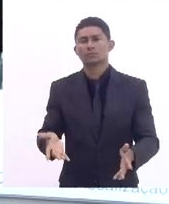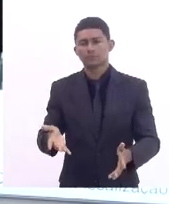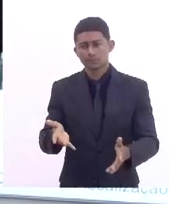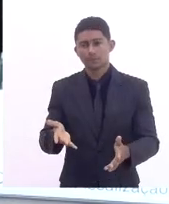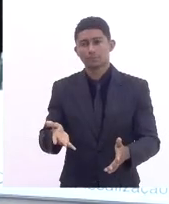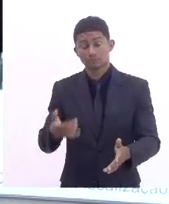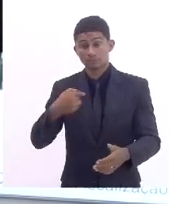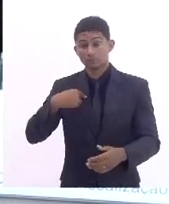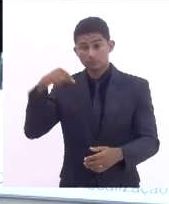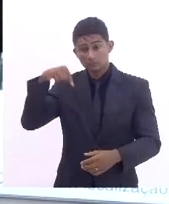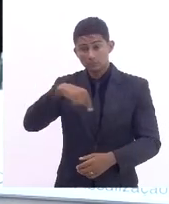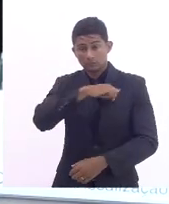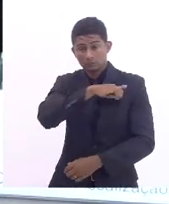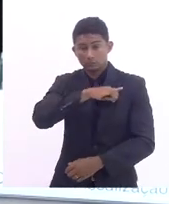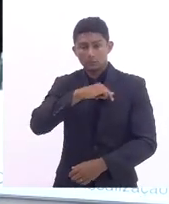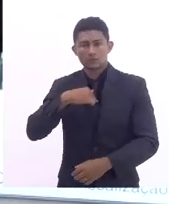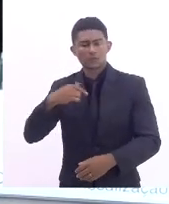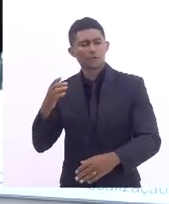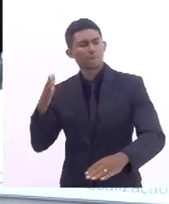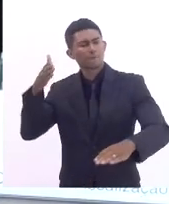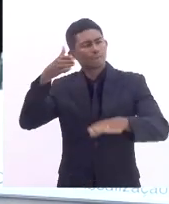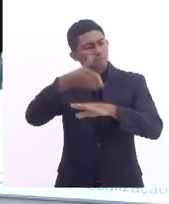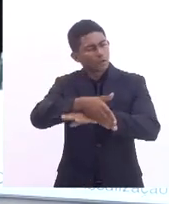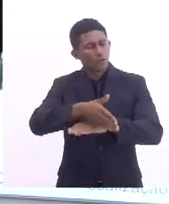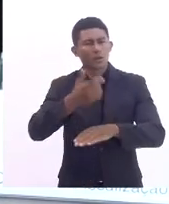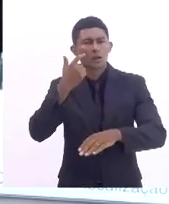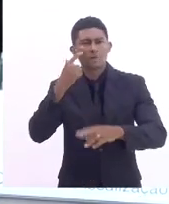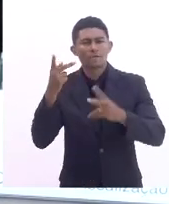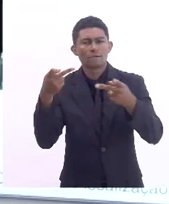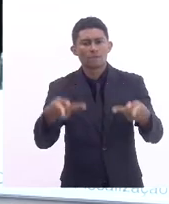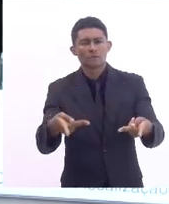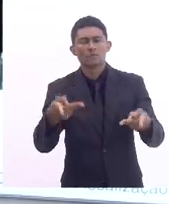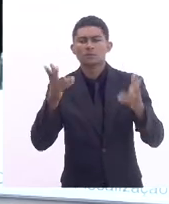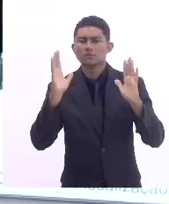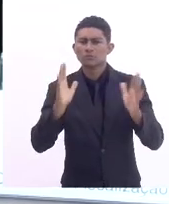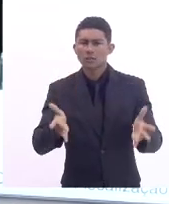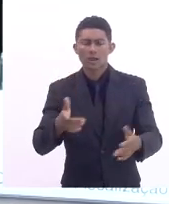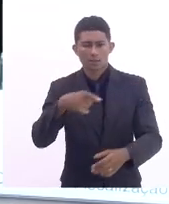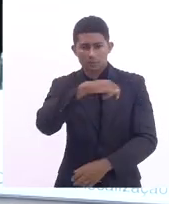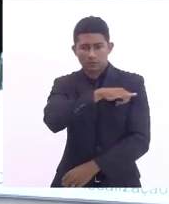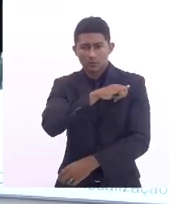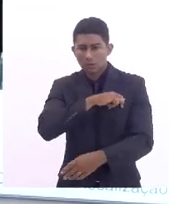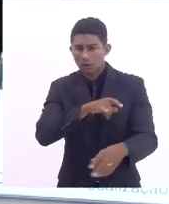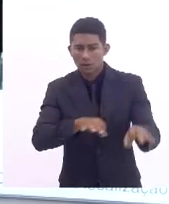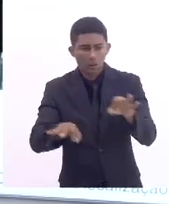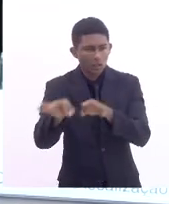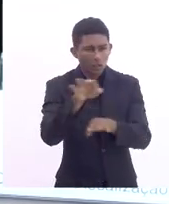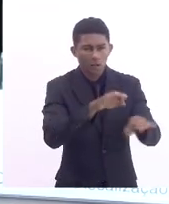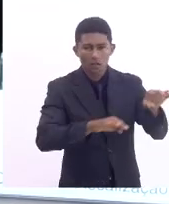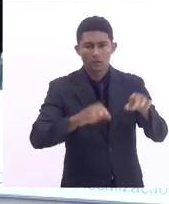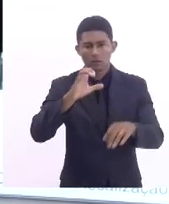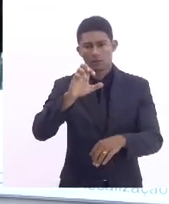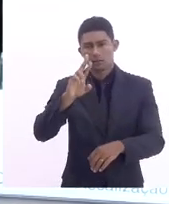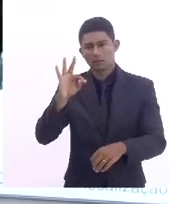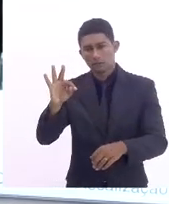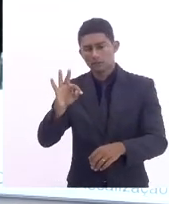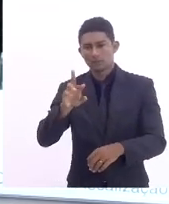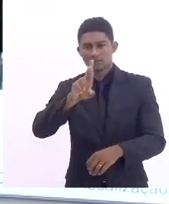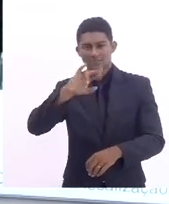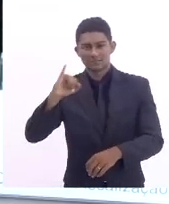tive que vir aqui no Rio de Janeiro e já comecei a participar aqui no Rio de Janeiro tá montagem do crp-rj